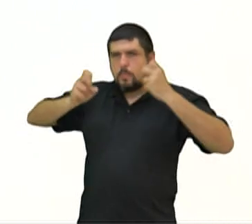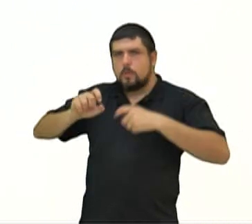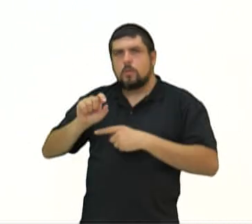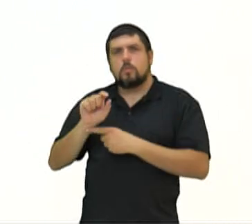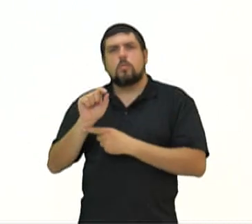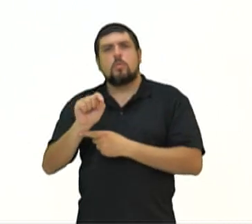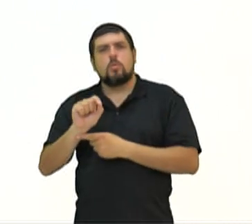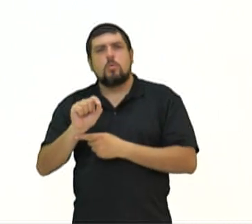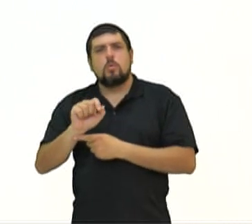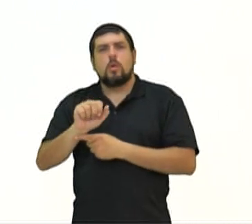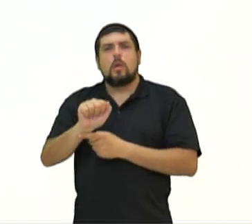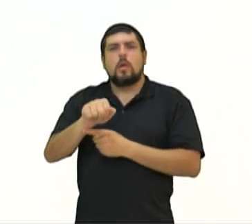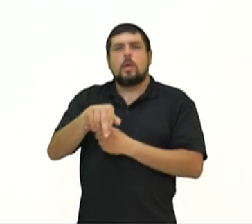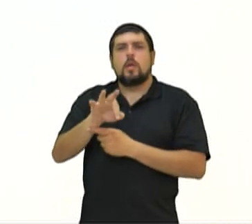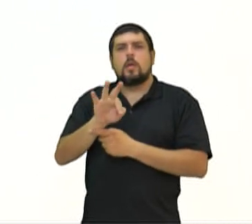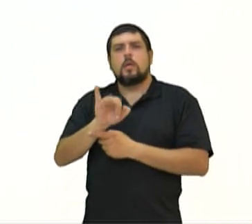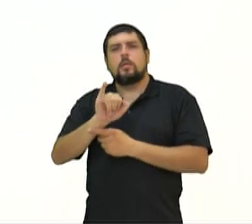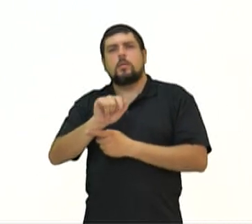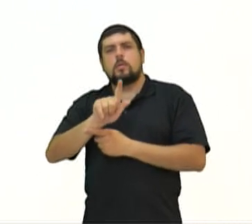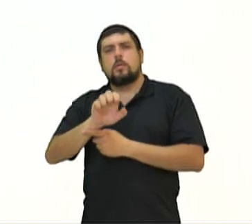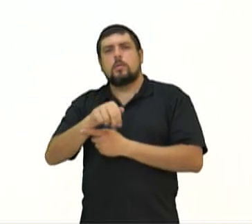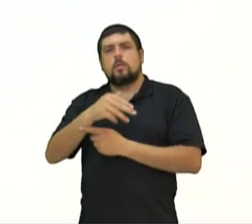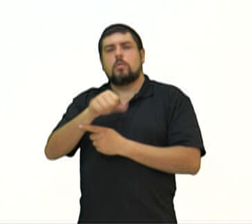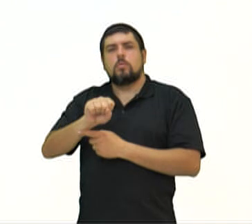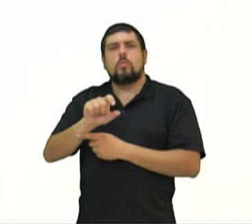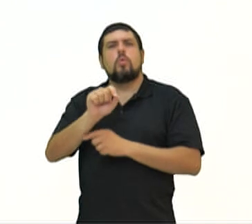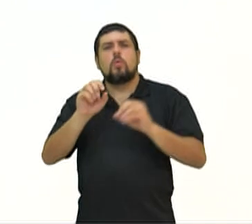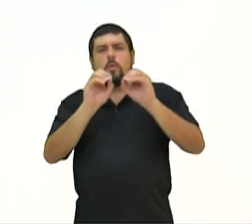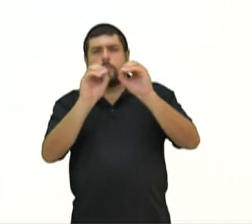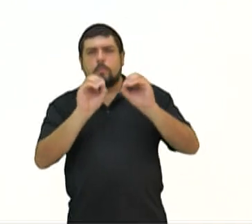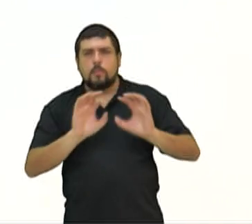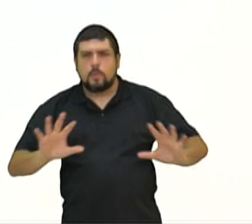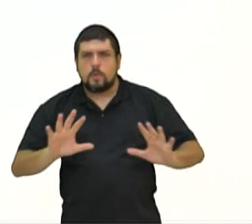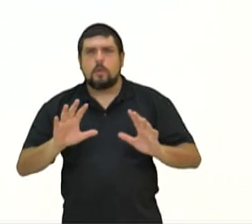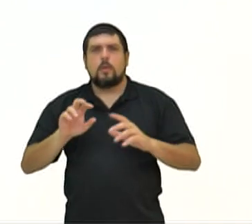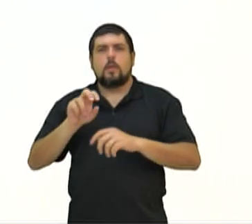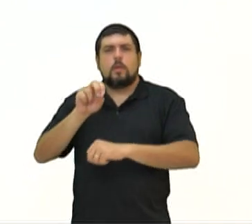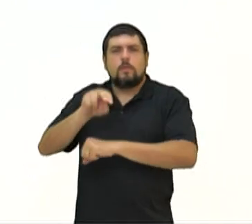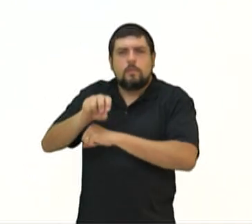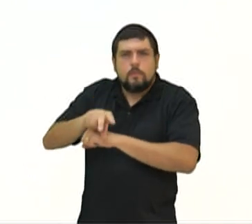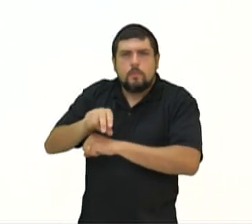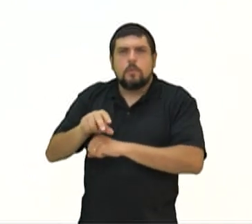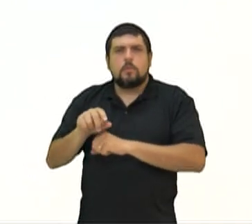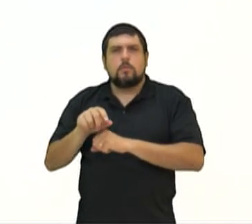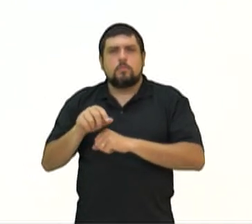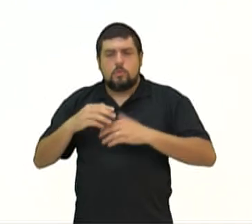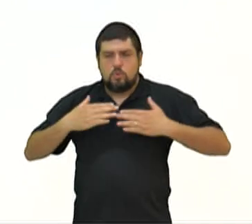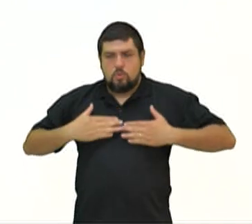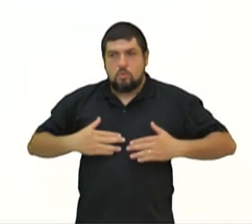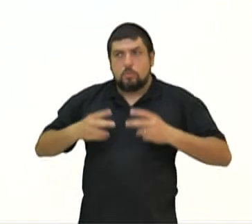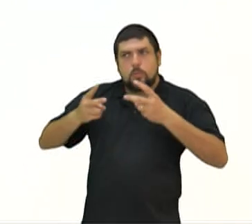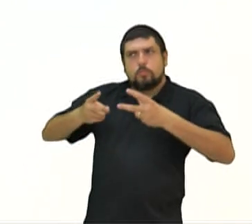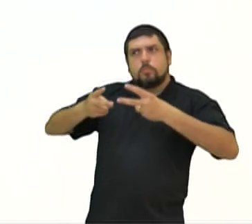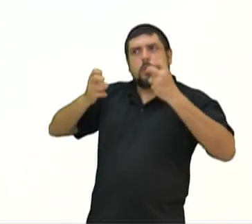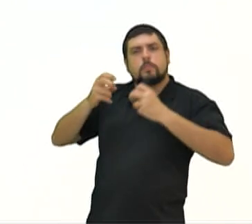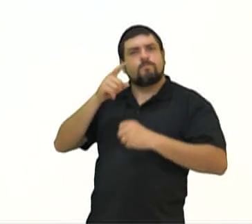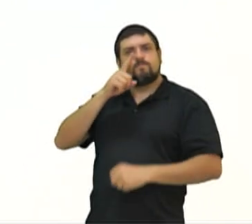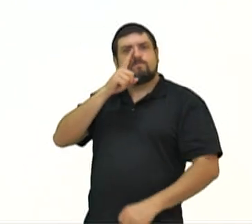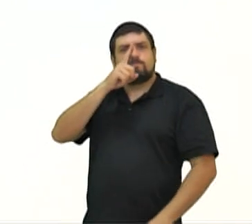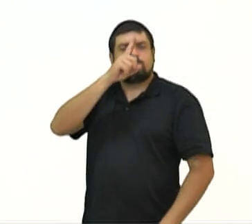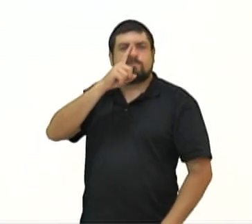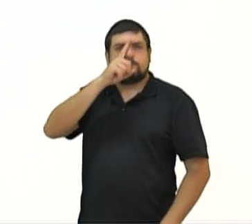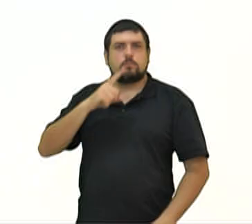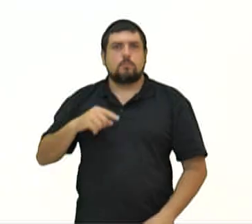antígenos? Bactérias, vírus, substâncias, né, que o corpo identifica como ameaças. E aí,